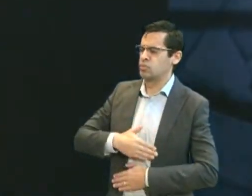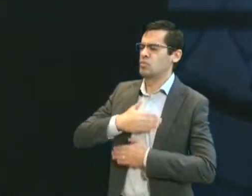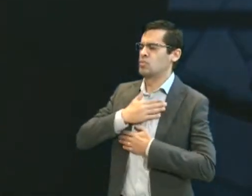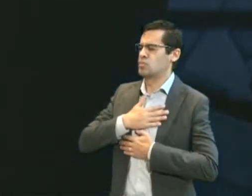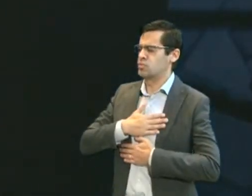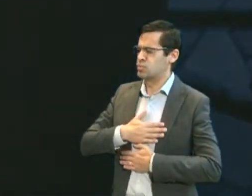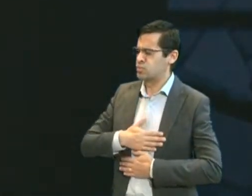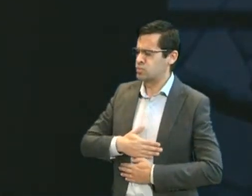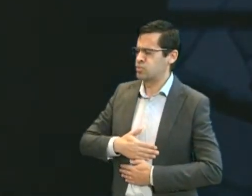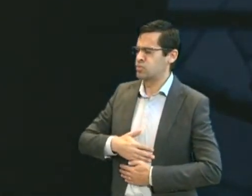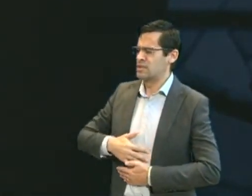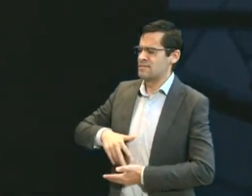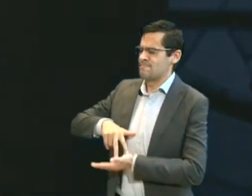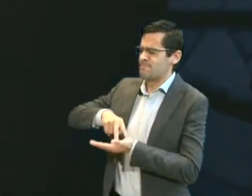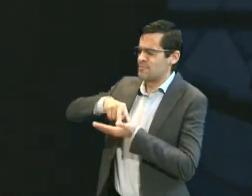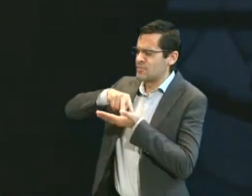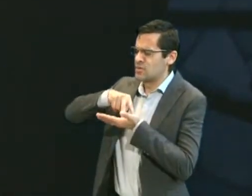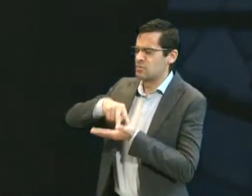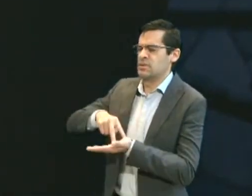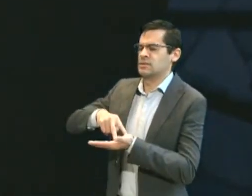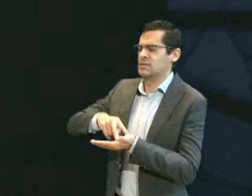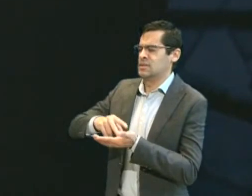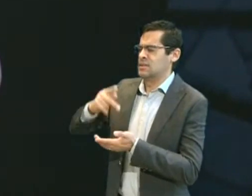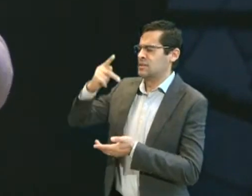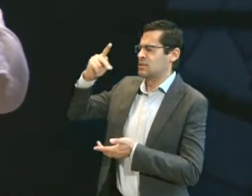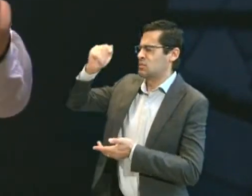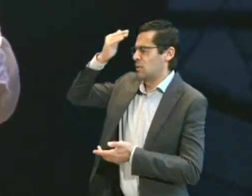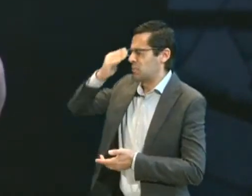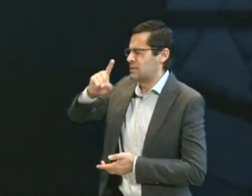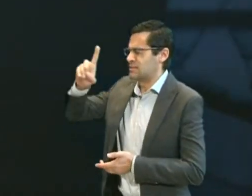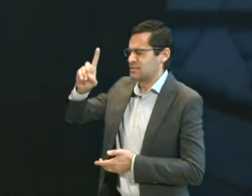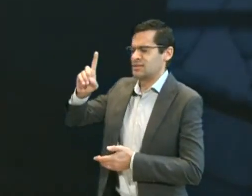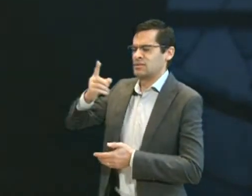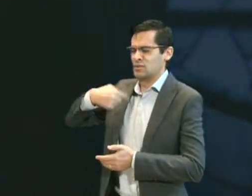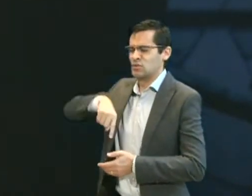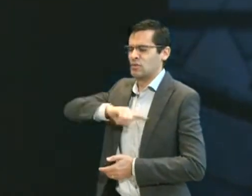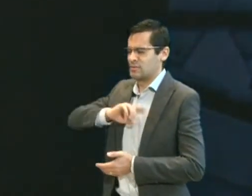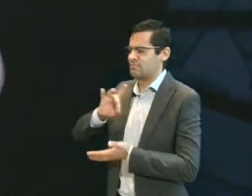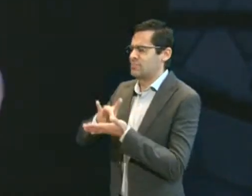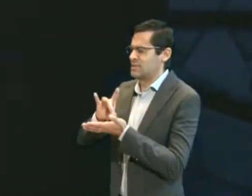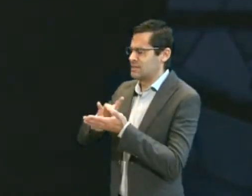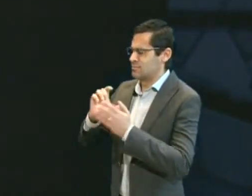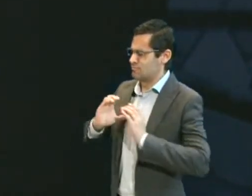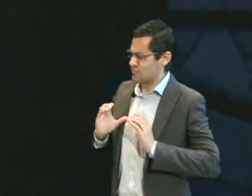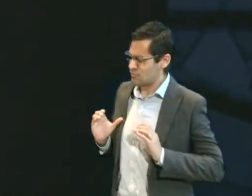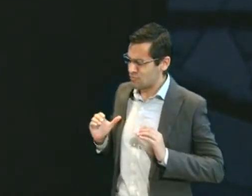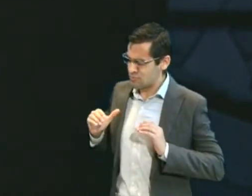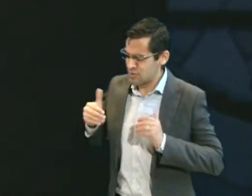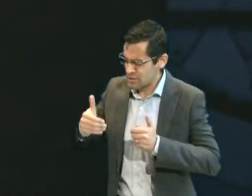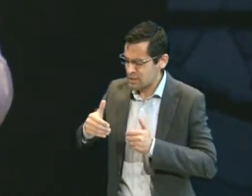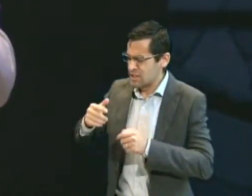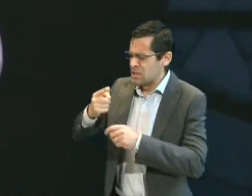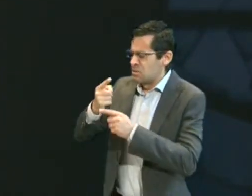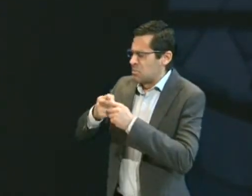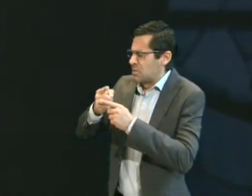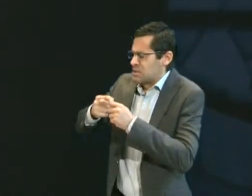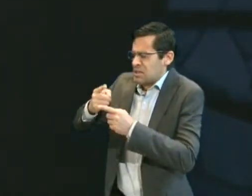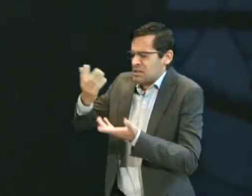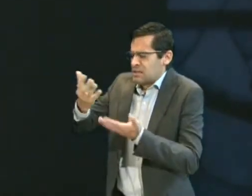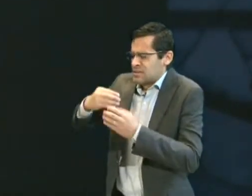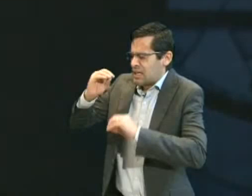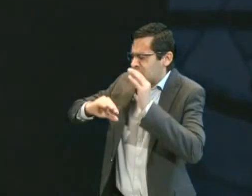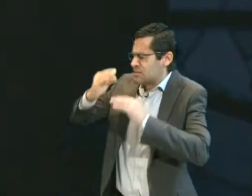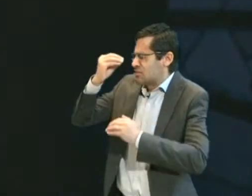alívio, sustento. Na Tua presença somos levantados quando estamos fracos. Na